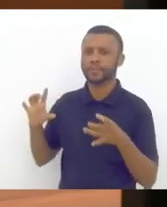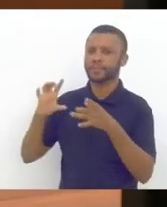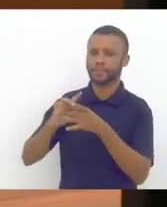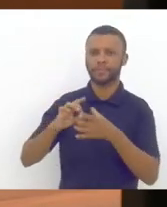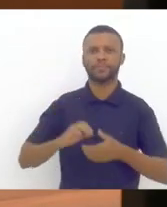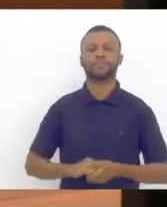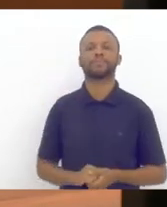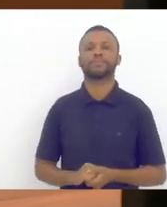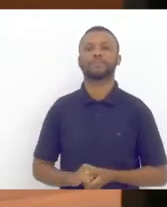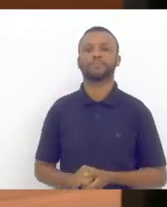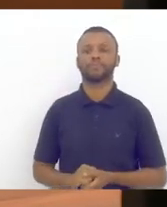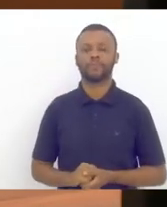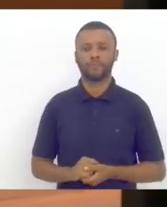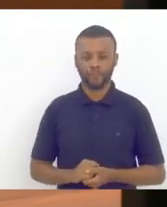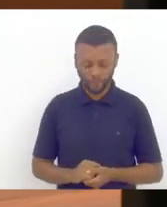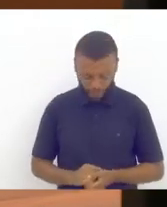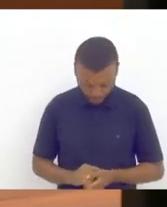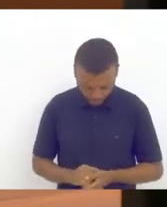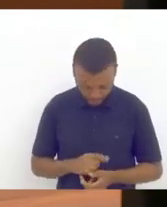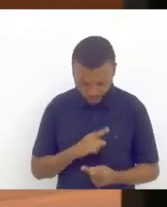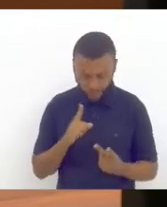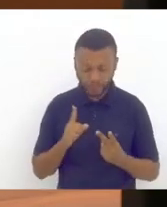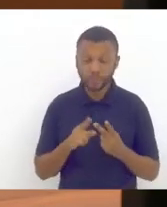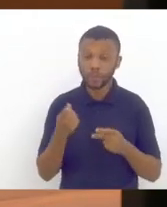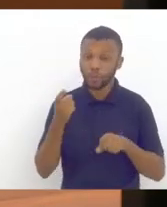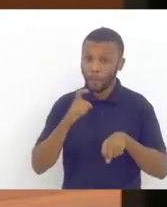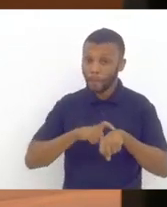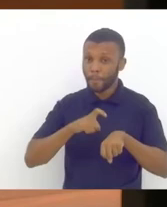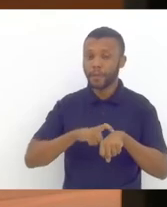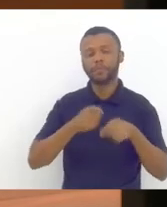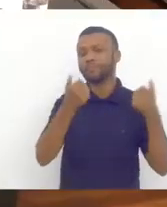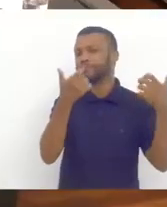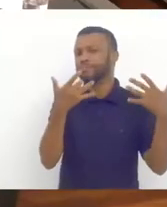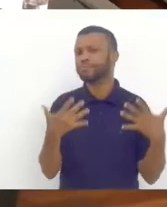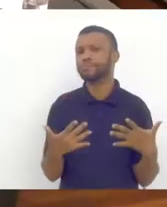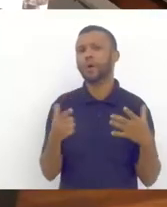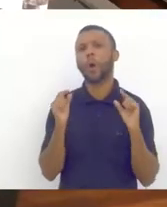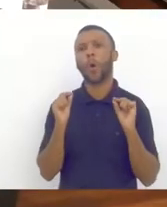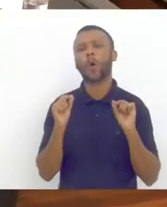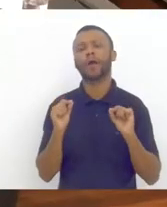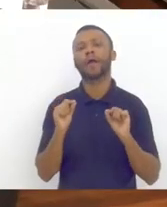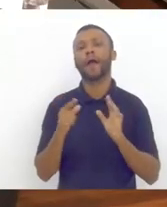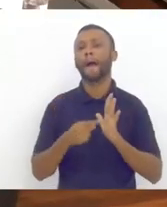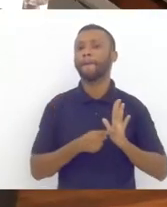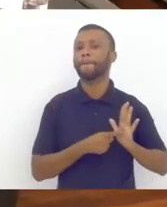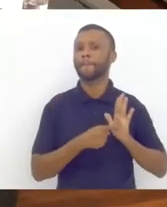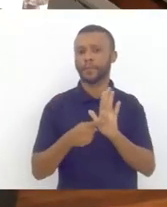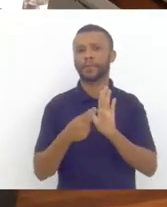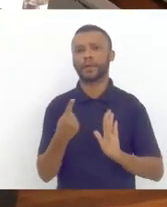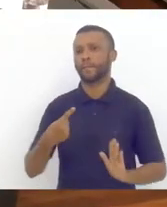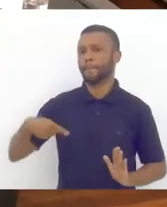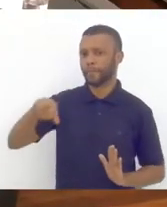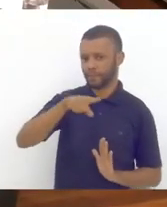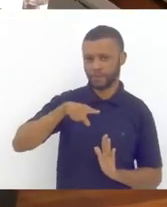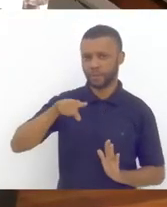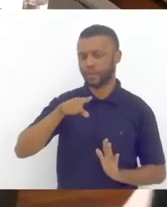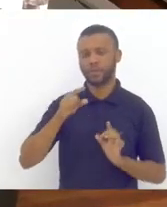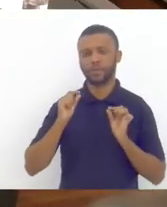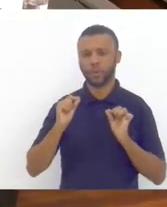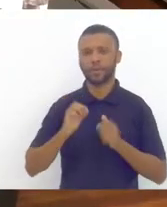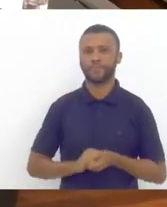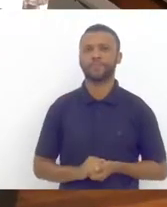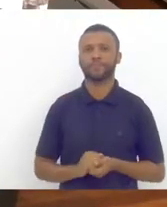Então, o segundo momento que eu queria aqui apresentar para vocês